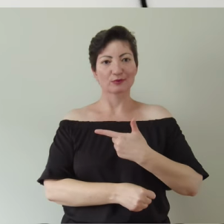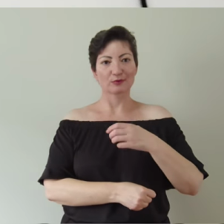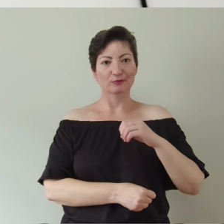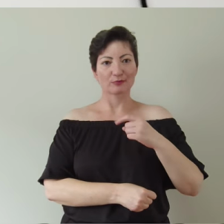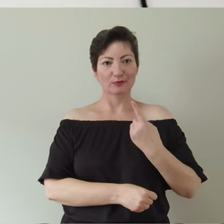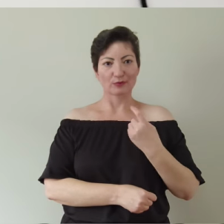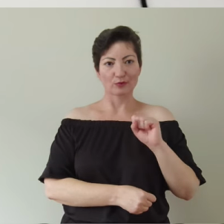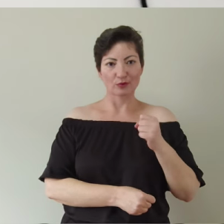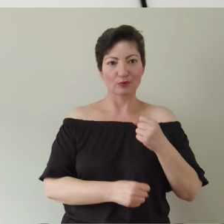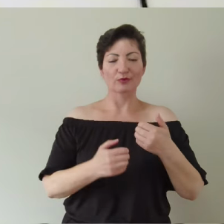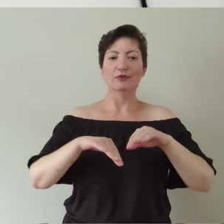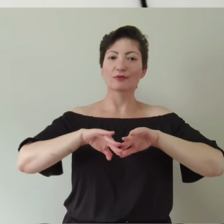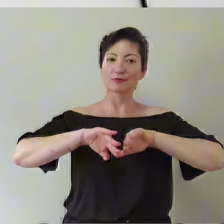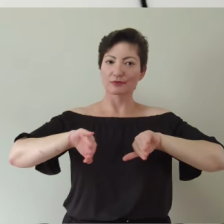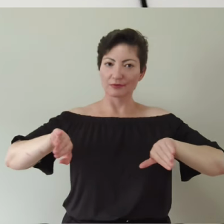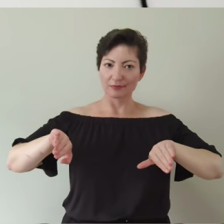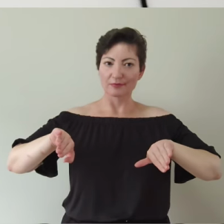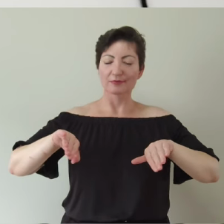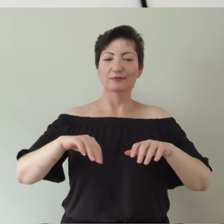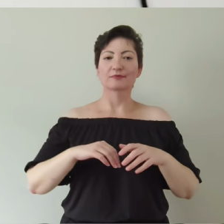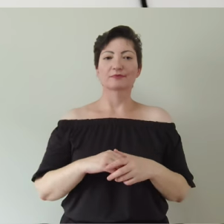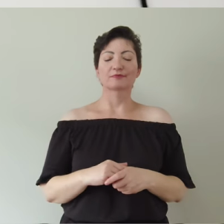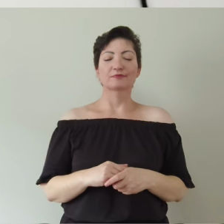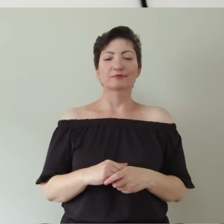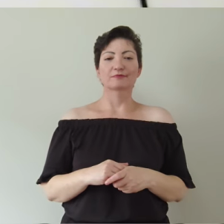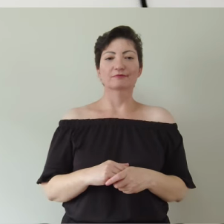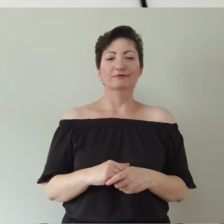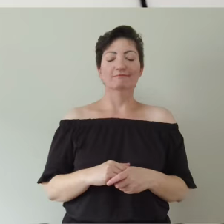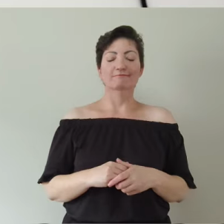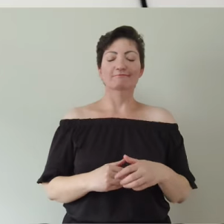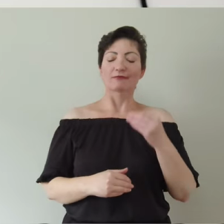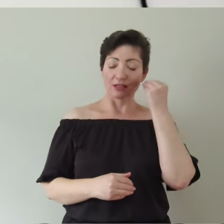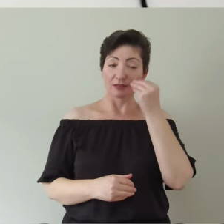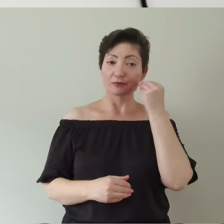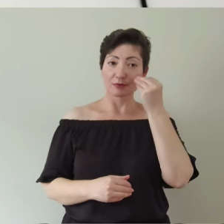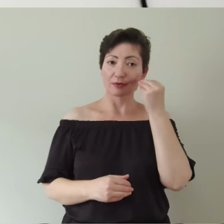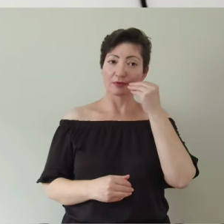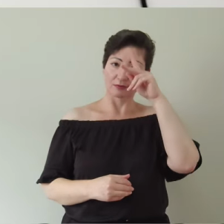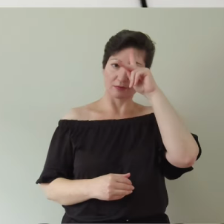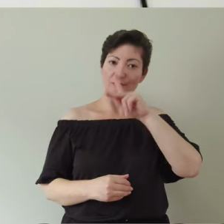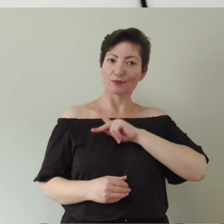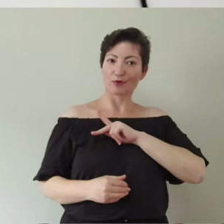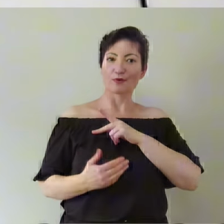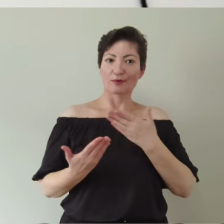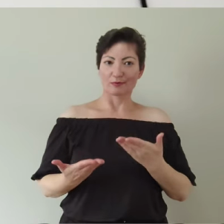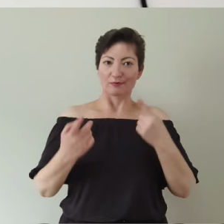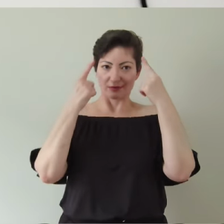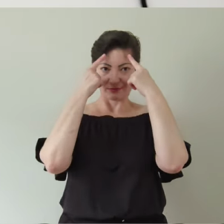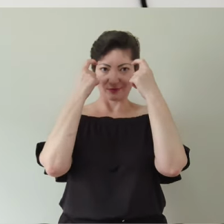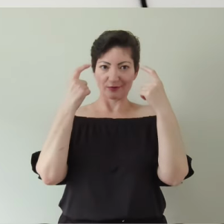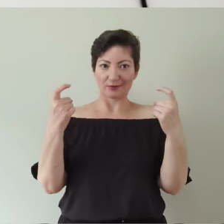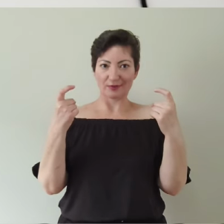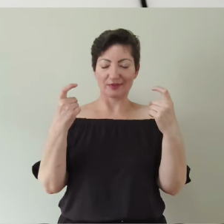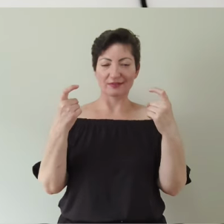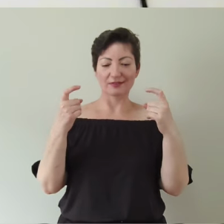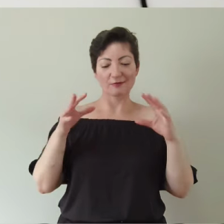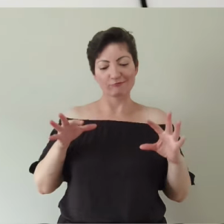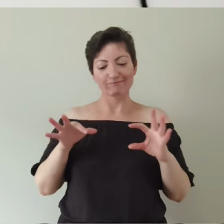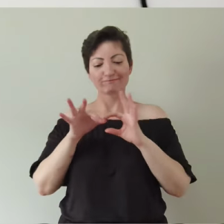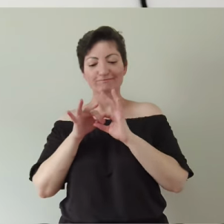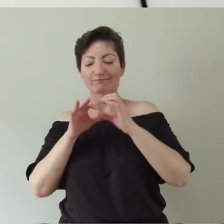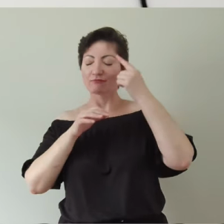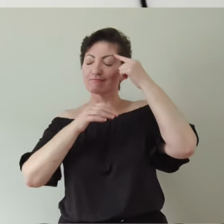quando eu havia me separado e tinha vivido muitas coisas ali que me